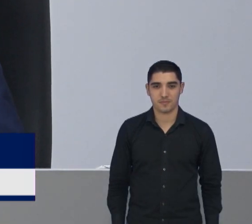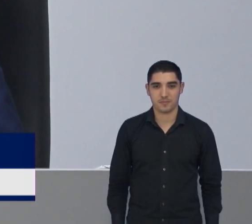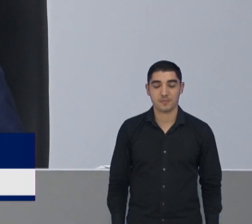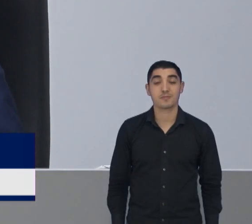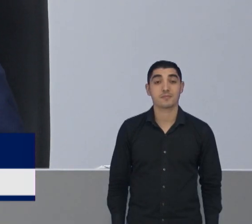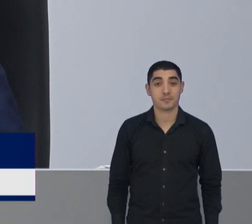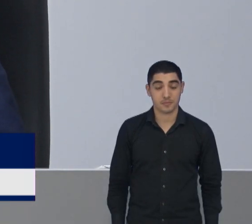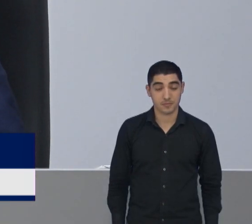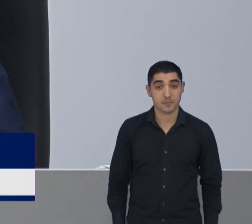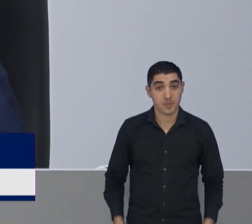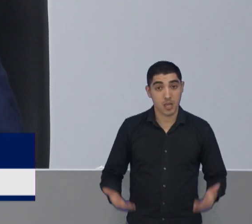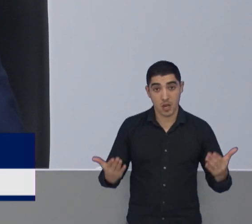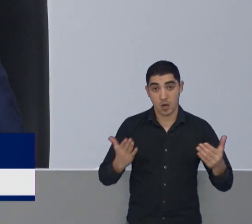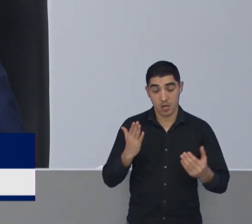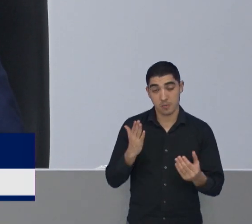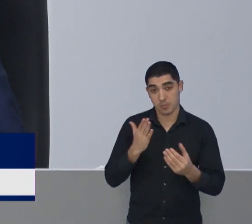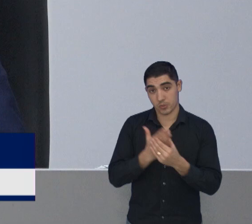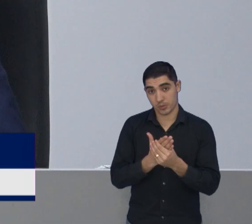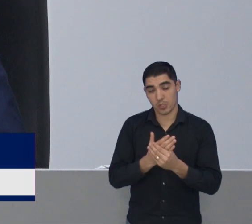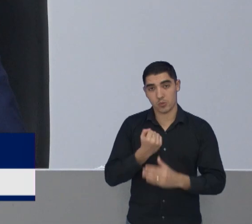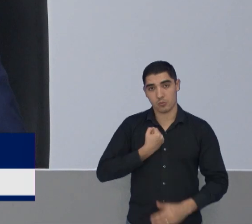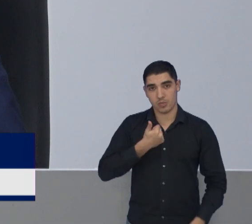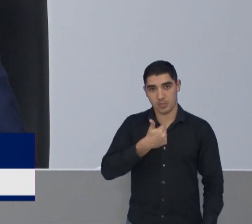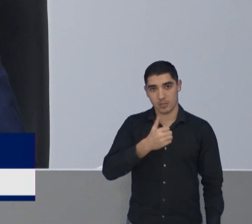Em discussão, o processo